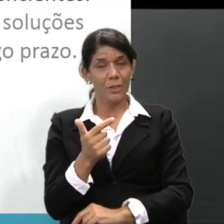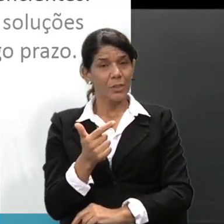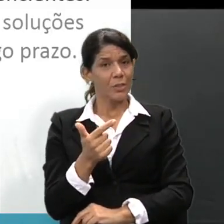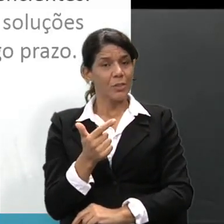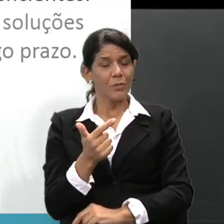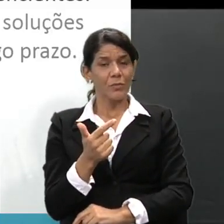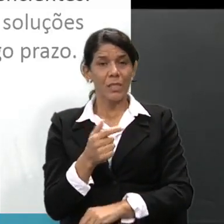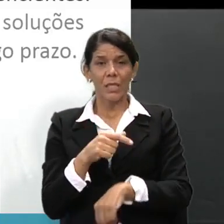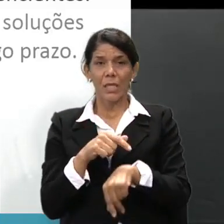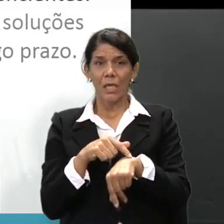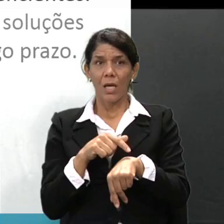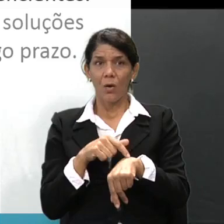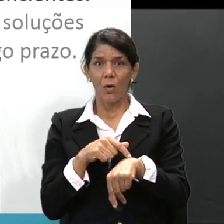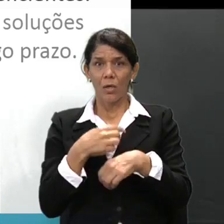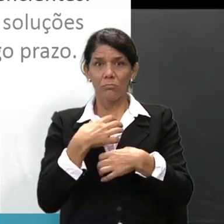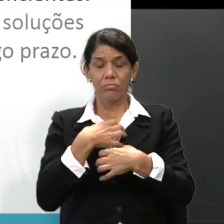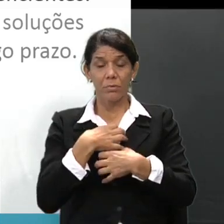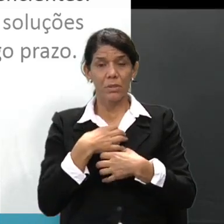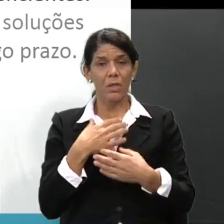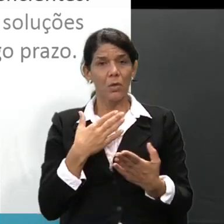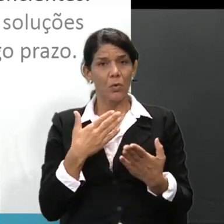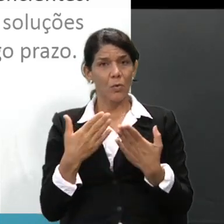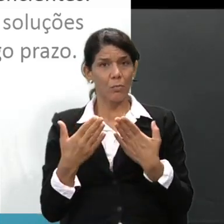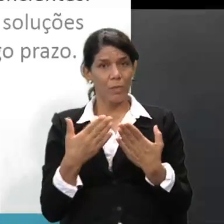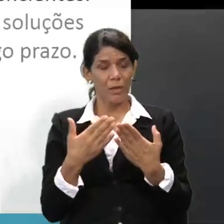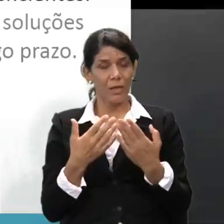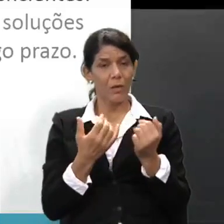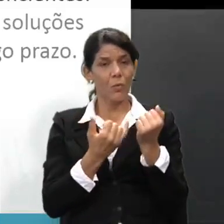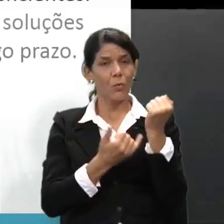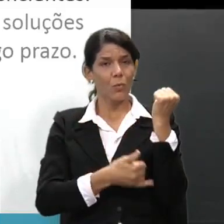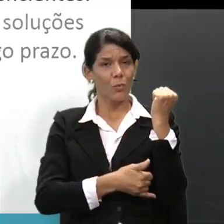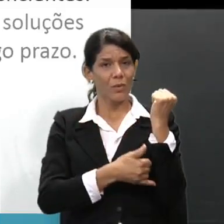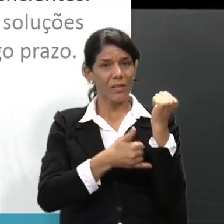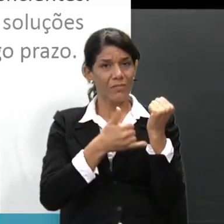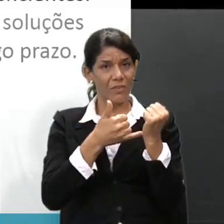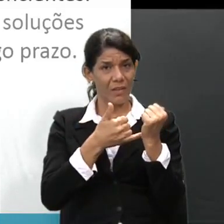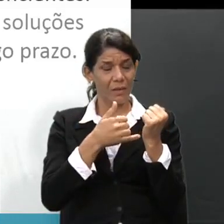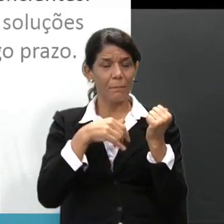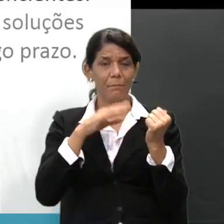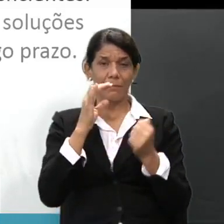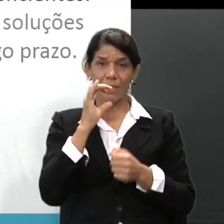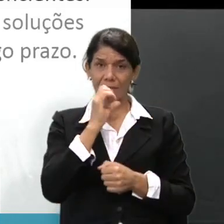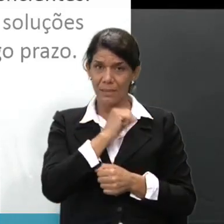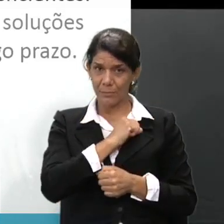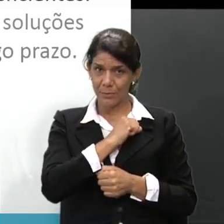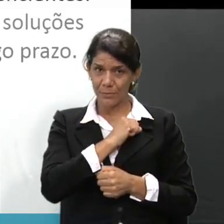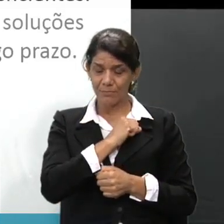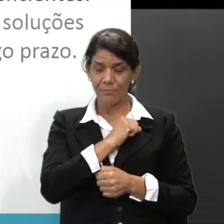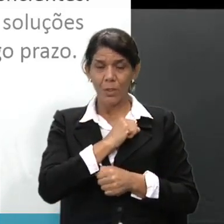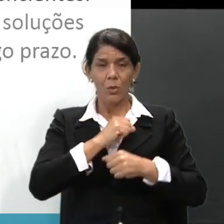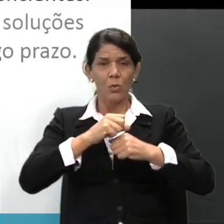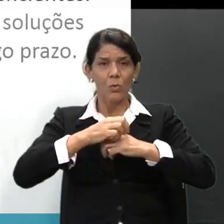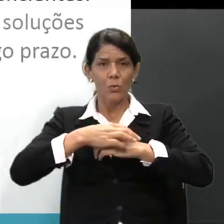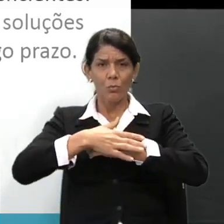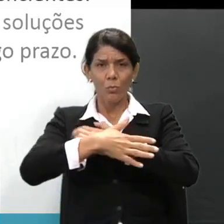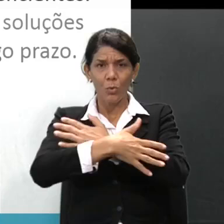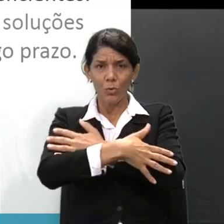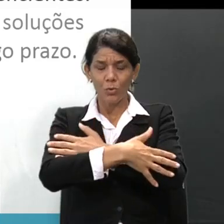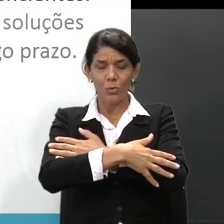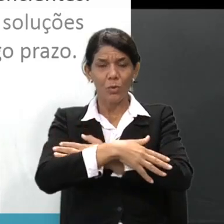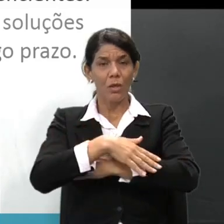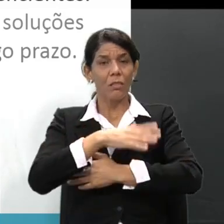efeito imediato se comparado com a via endovenosa. A via endovenosa é